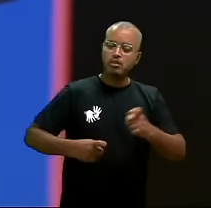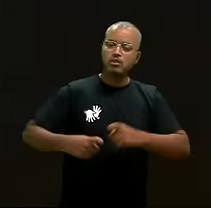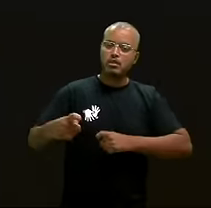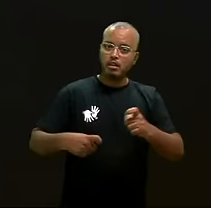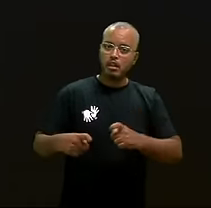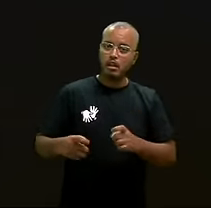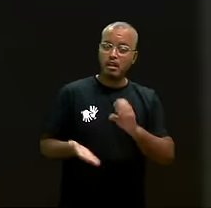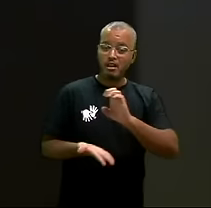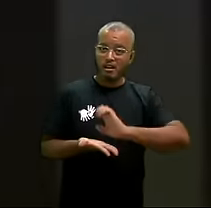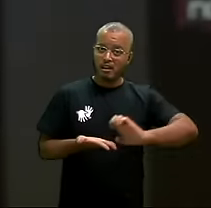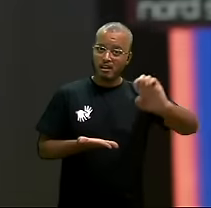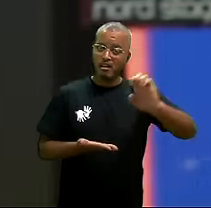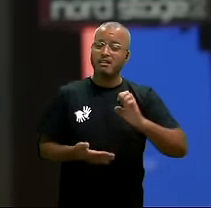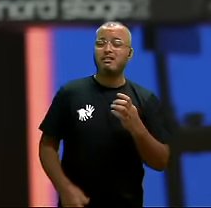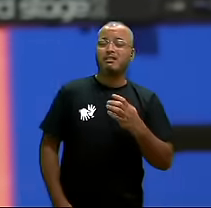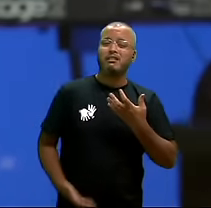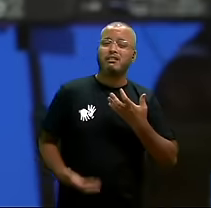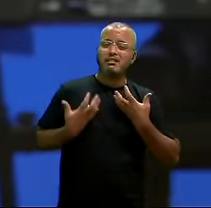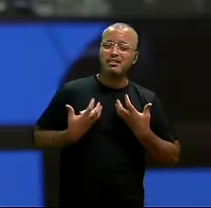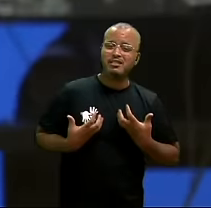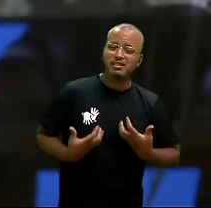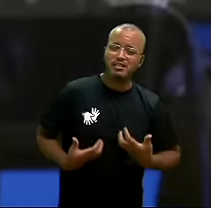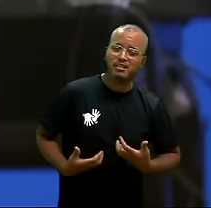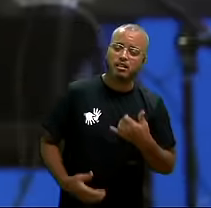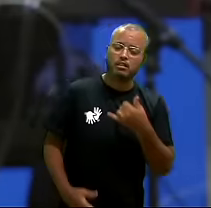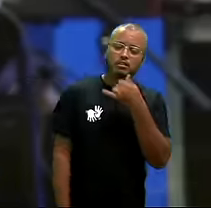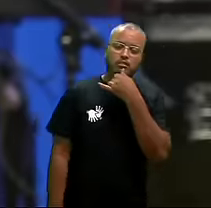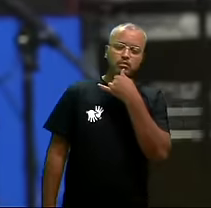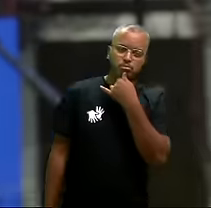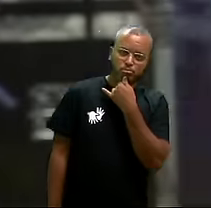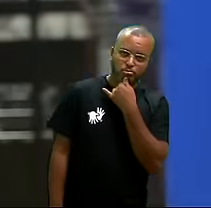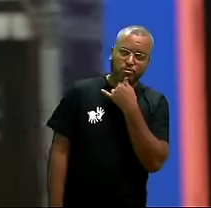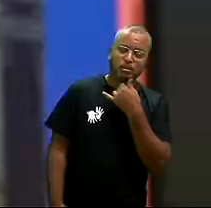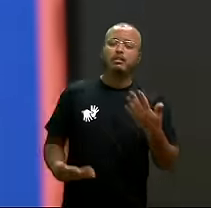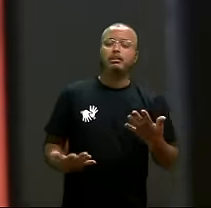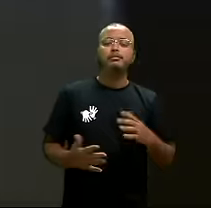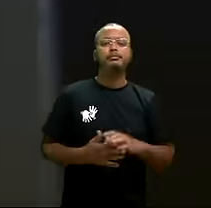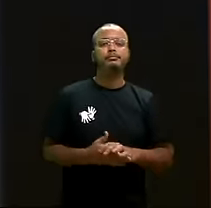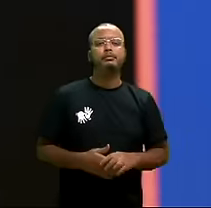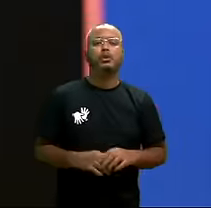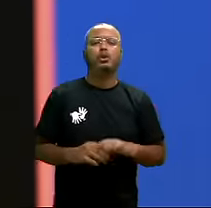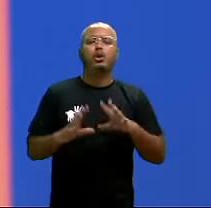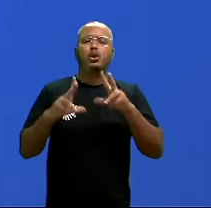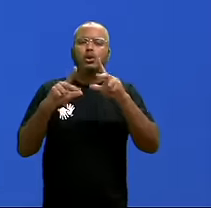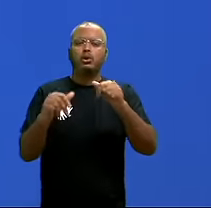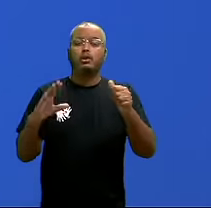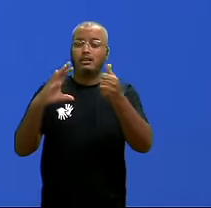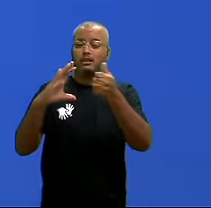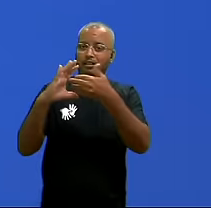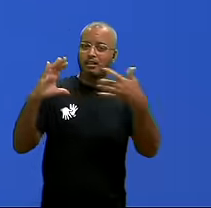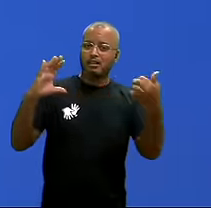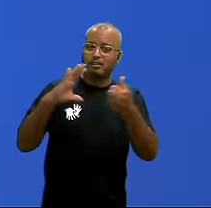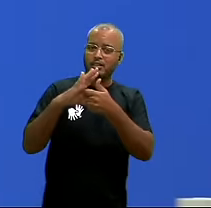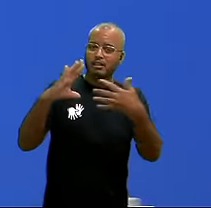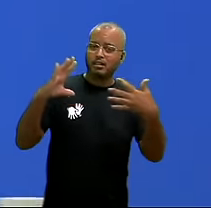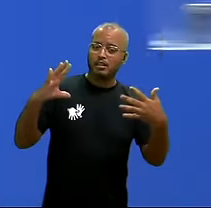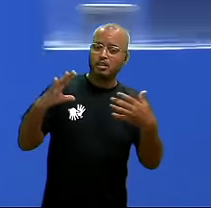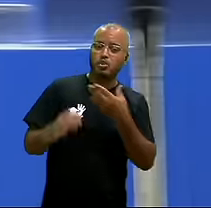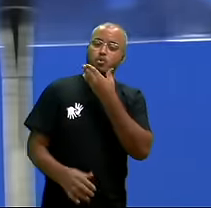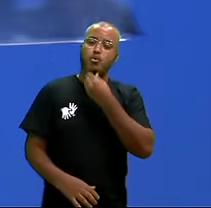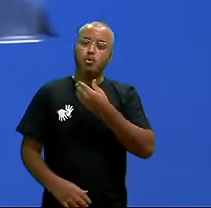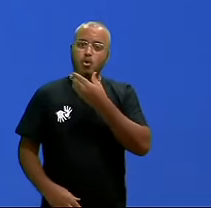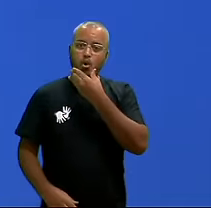cansado, triste, fatigado. E, irmão, tem todas as características de um homem deprimido. E eu vou te